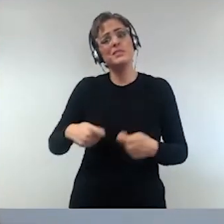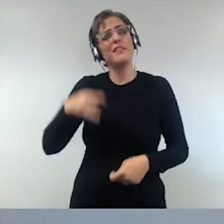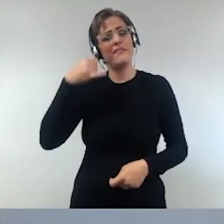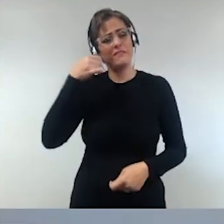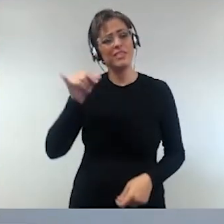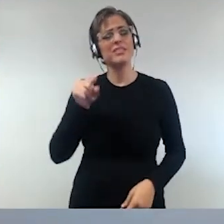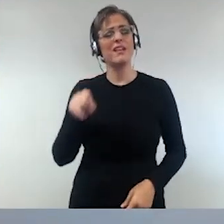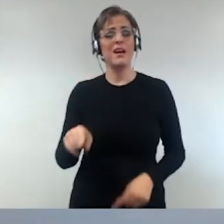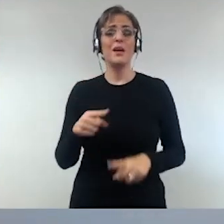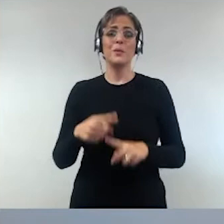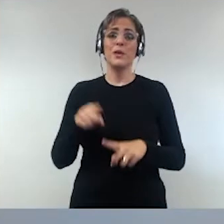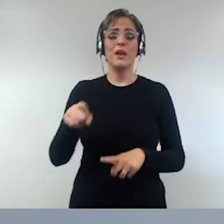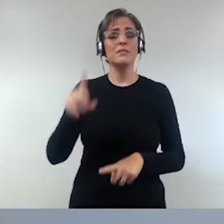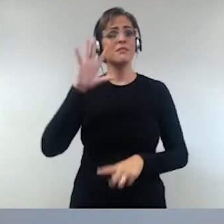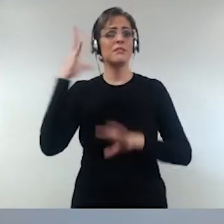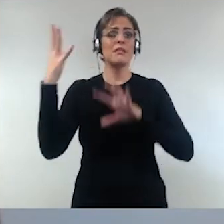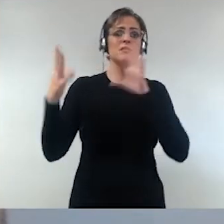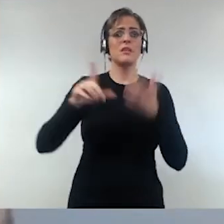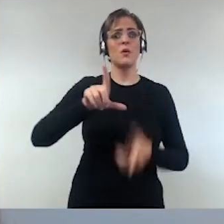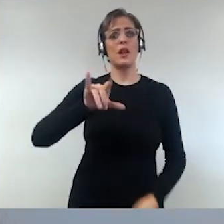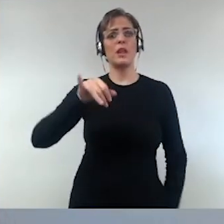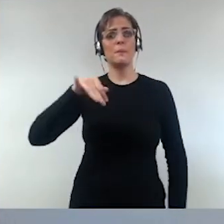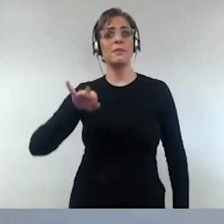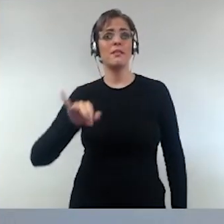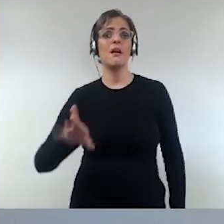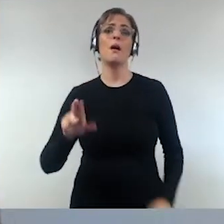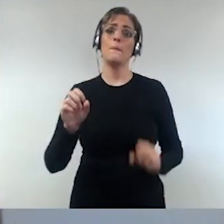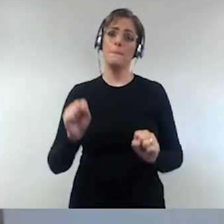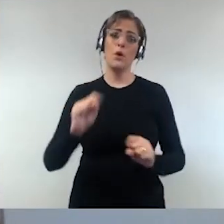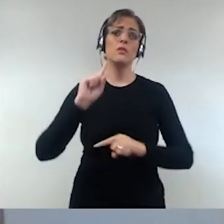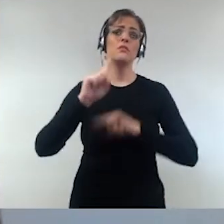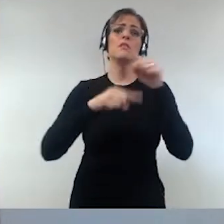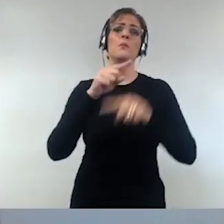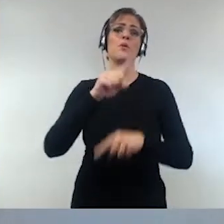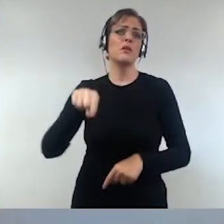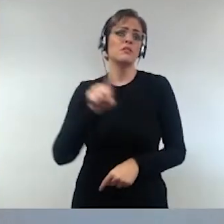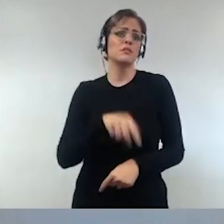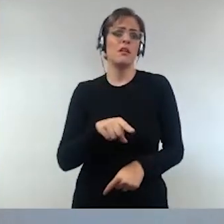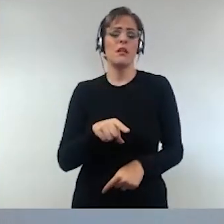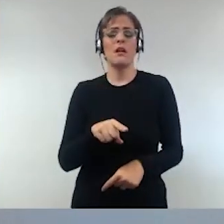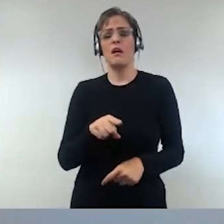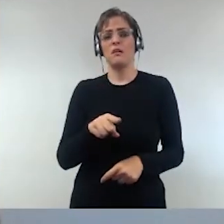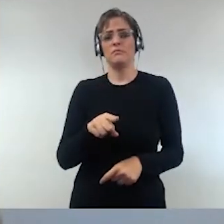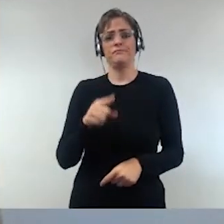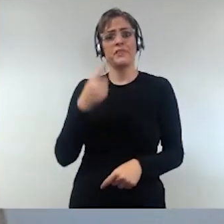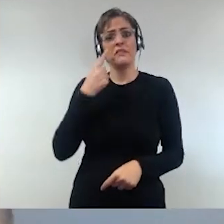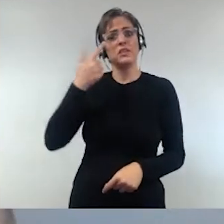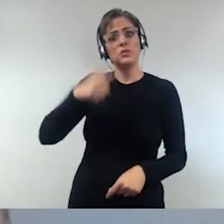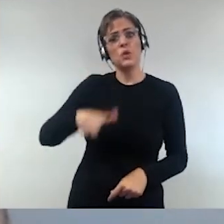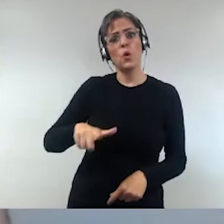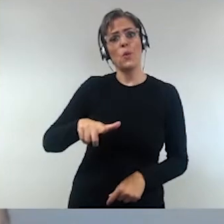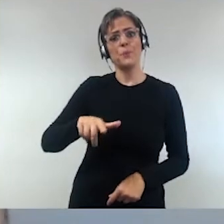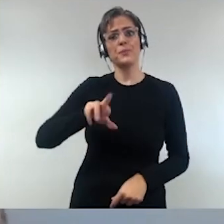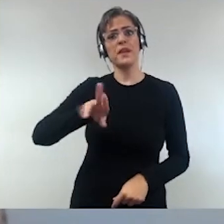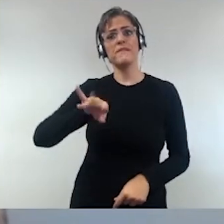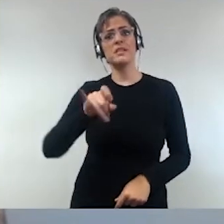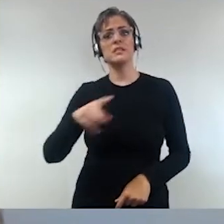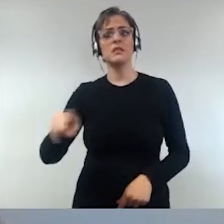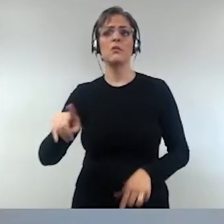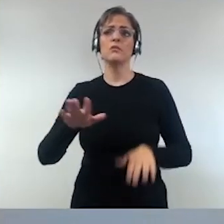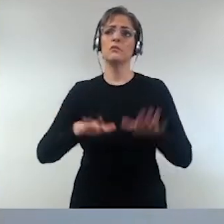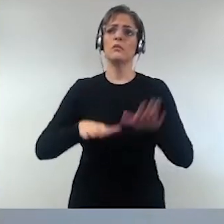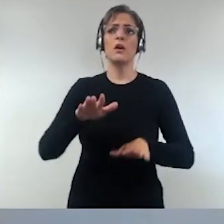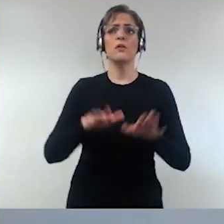no judiciário, porque essas decisões liminares vão poder ser revistas, e hão de ser revistas por teses